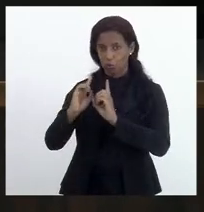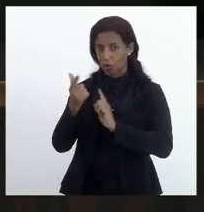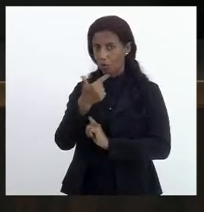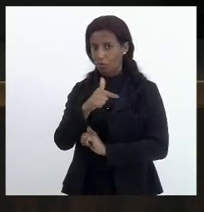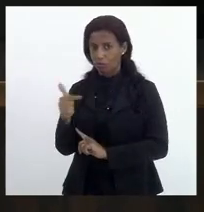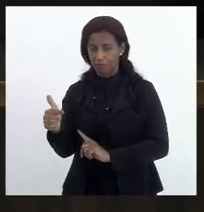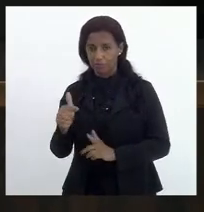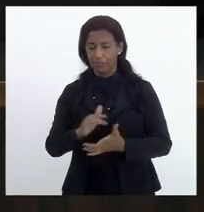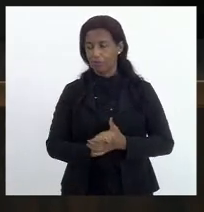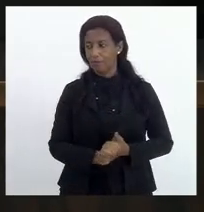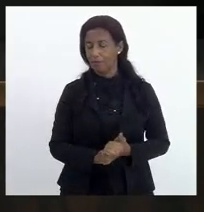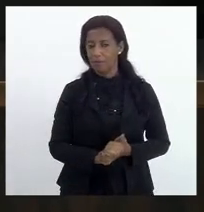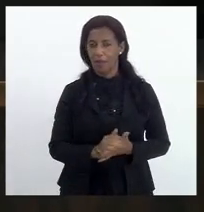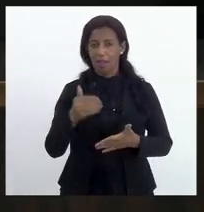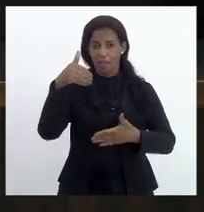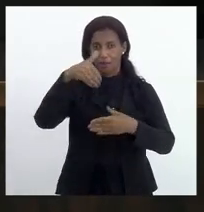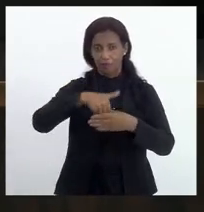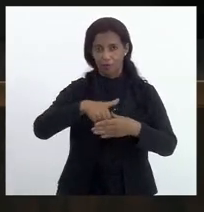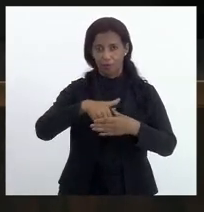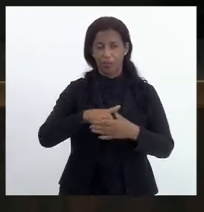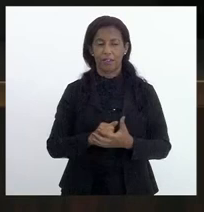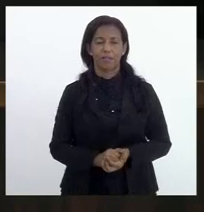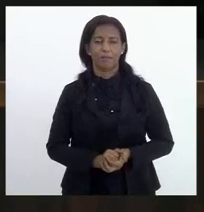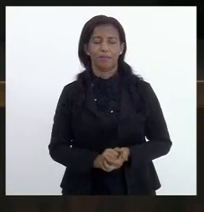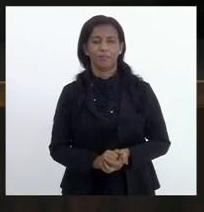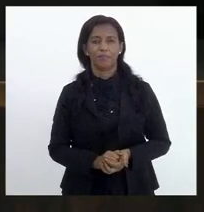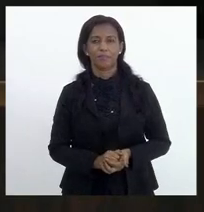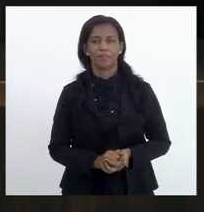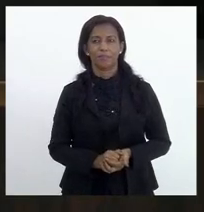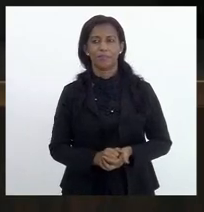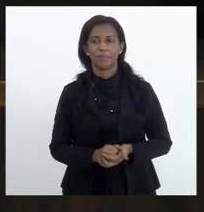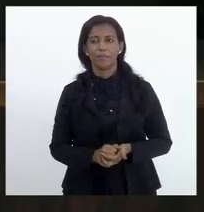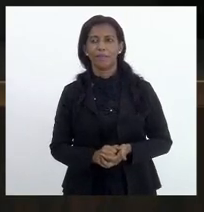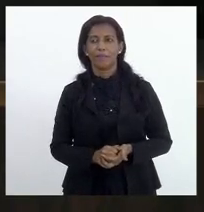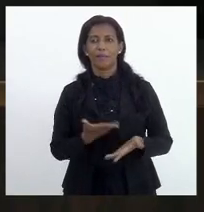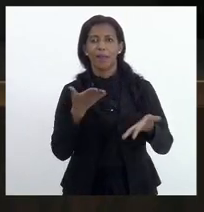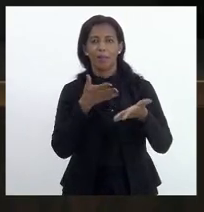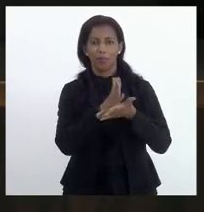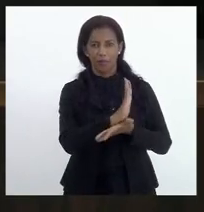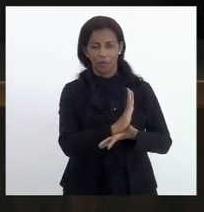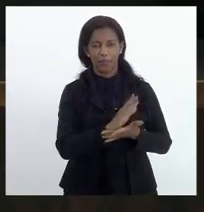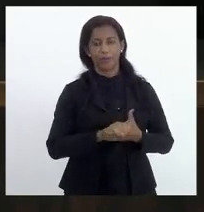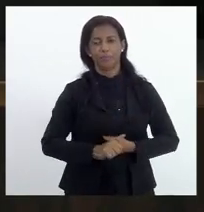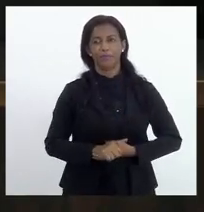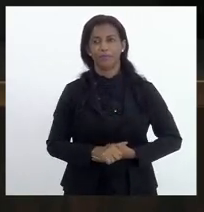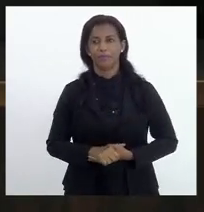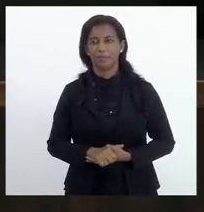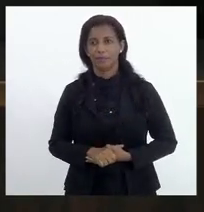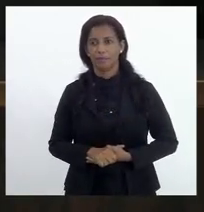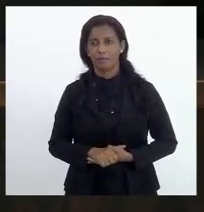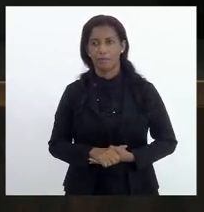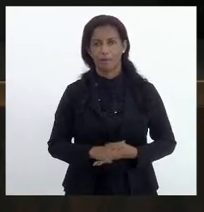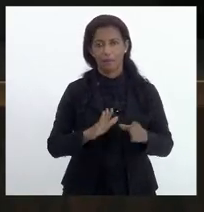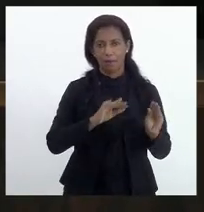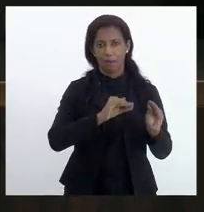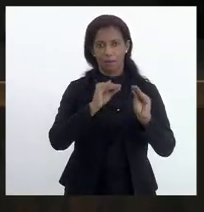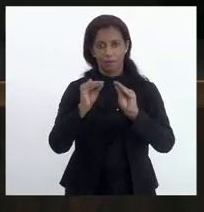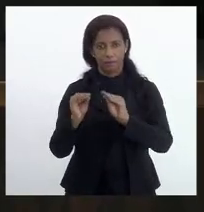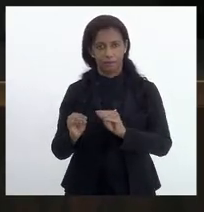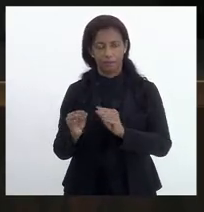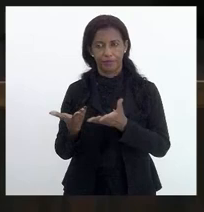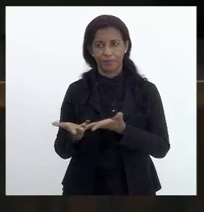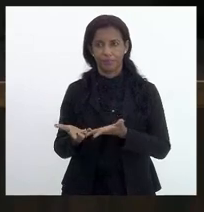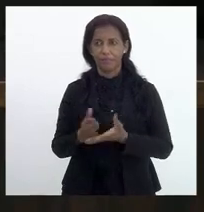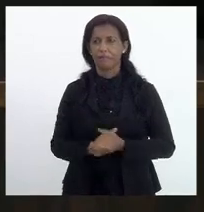discussão. Em votação, os senhores que aprovam permaneçam como estão. Aprovado. Vai a autógrafo.